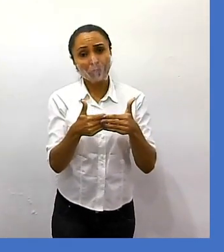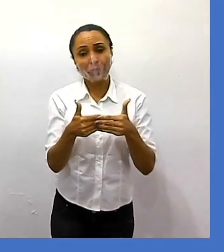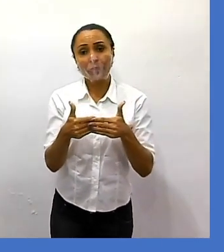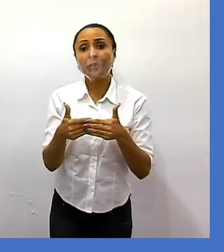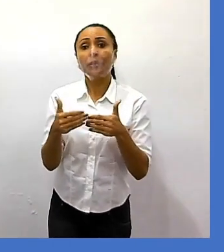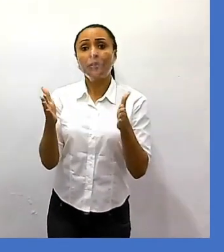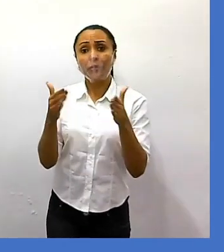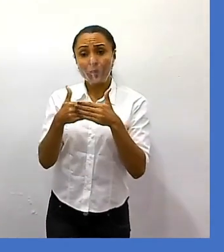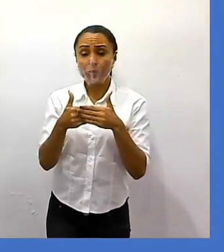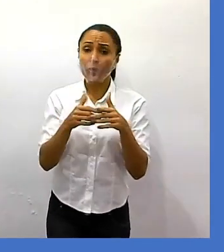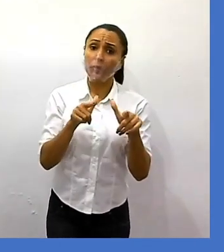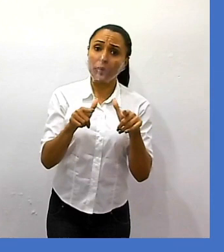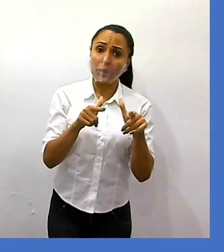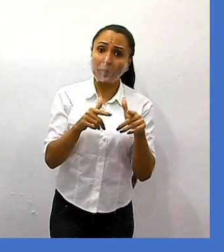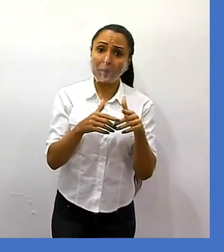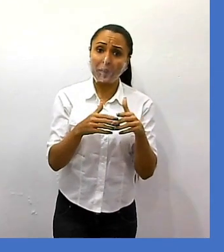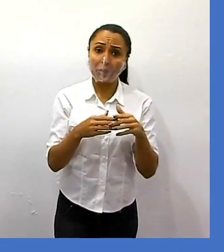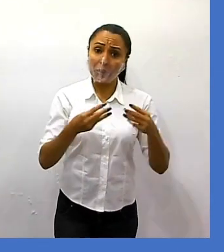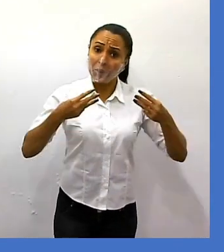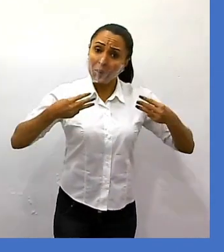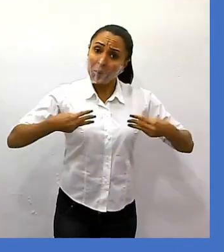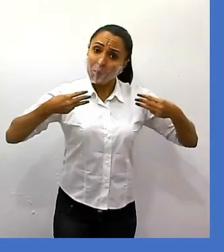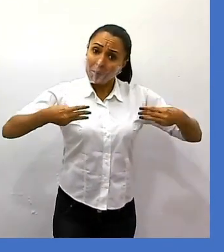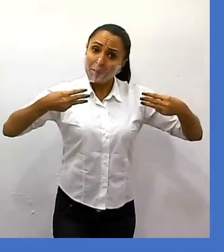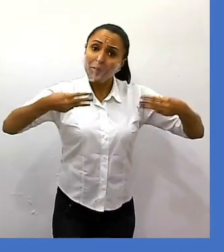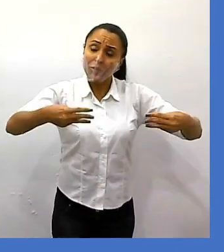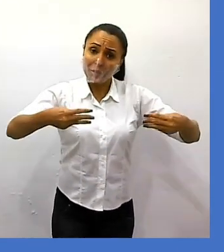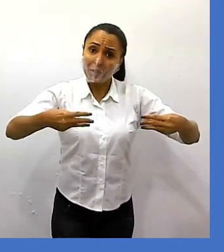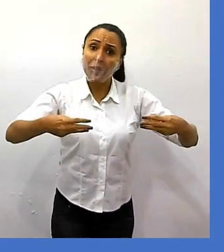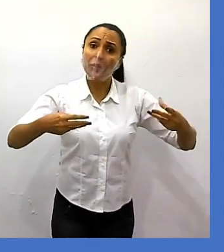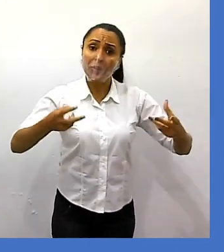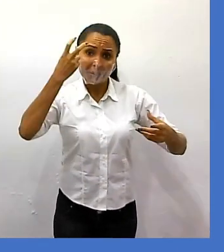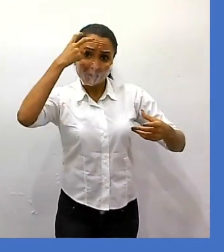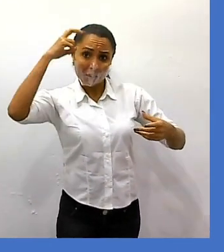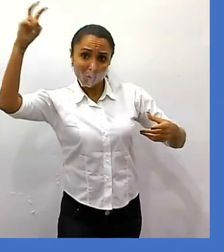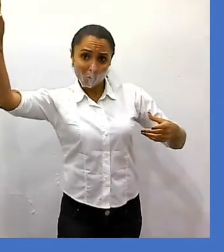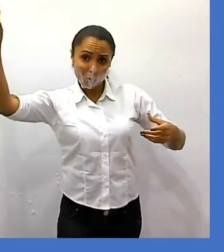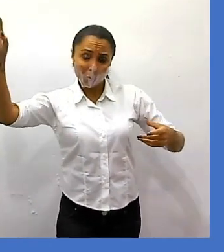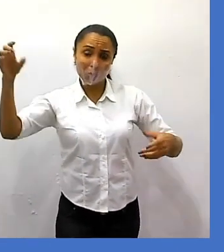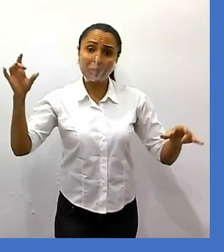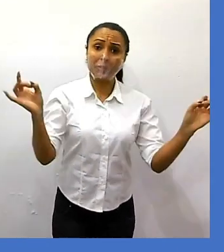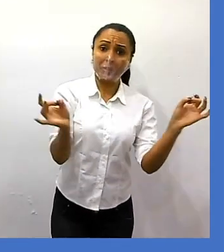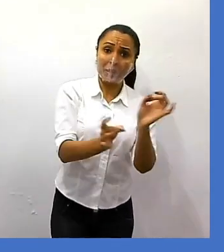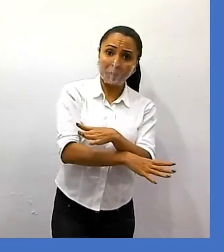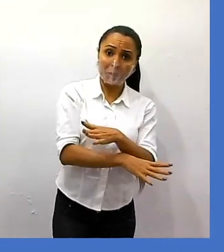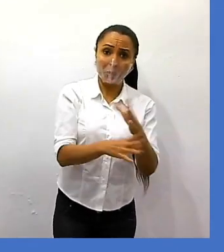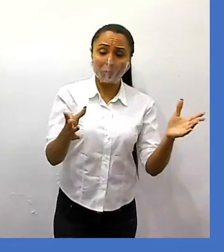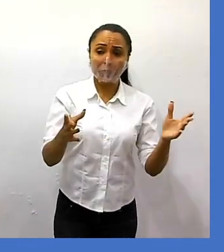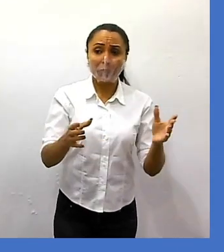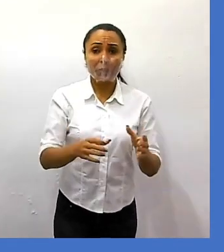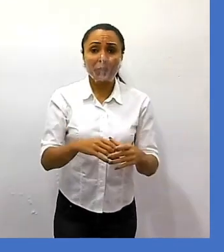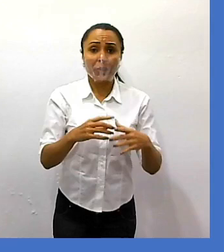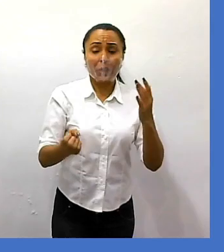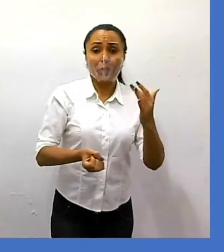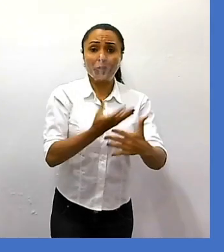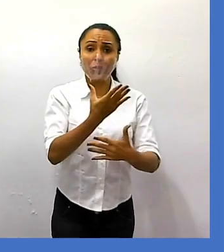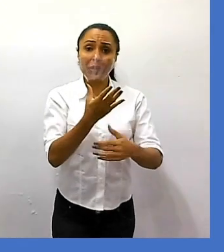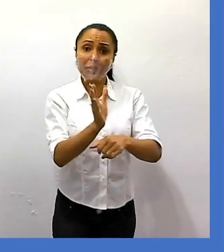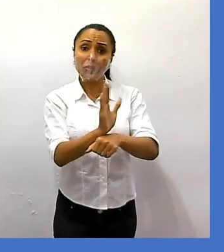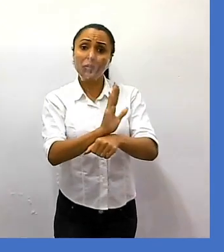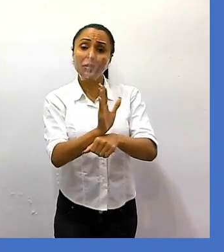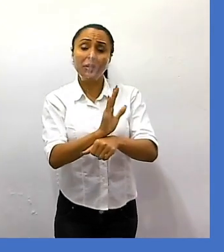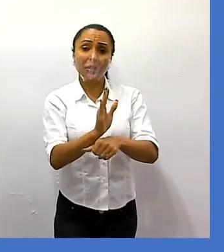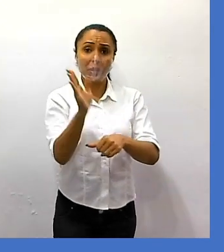as atividades. O Ministério da Cultura foi extinto e a Fundação do Cinema Brasileiro também foi fechada.